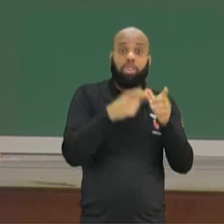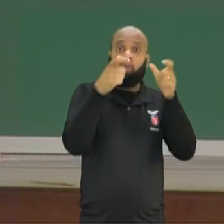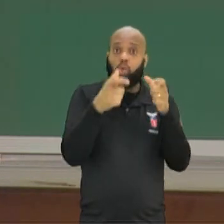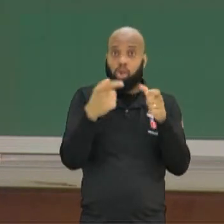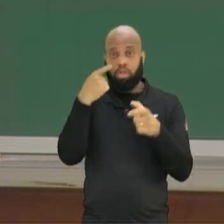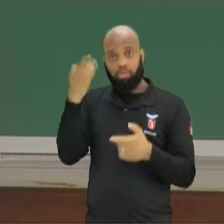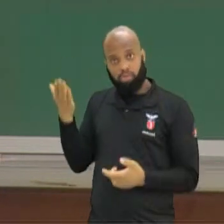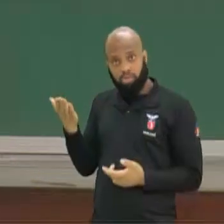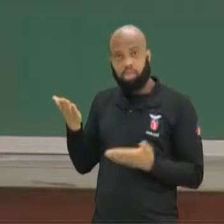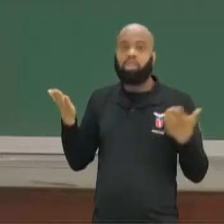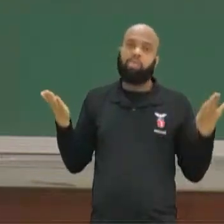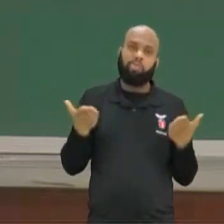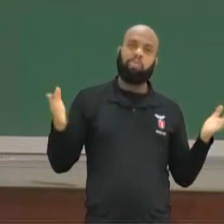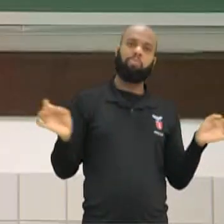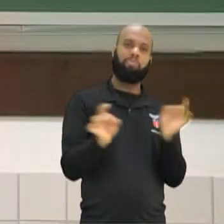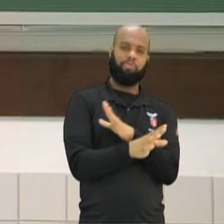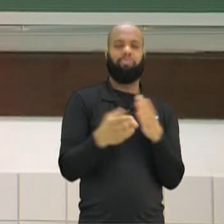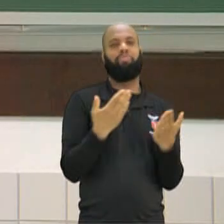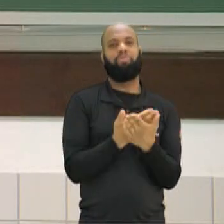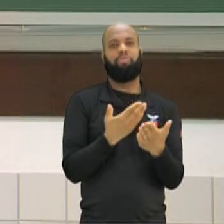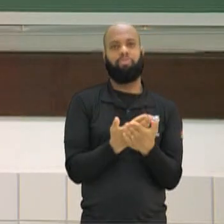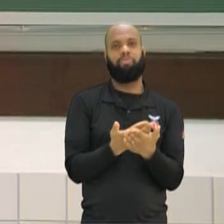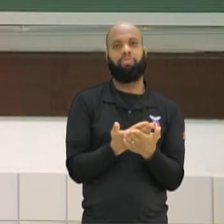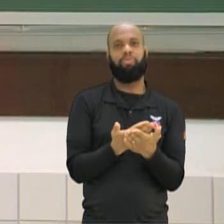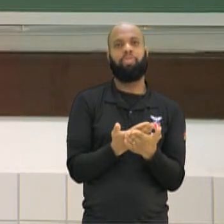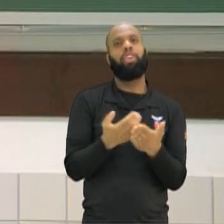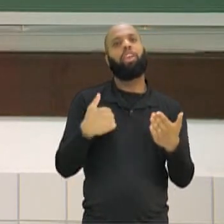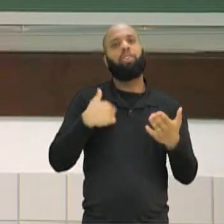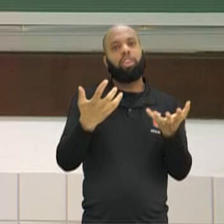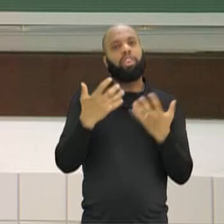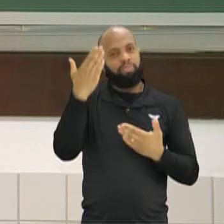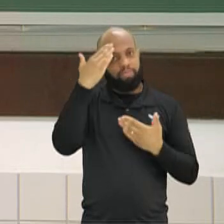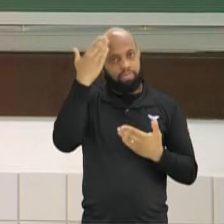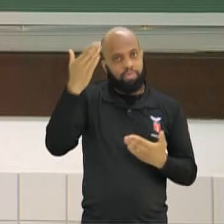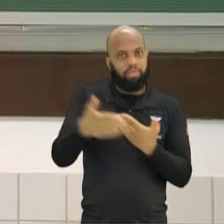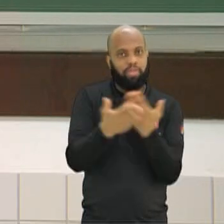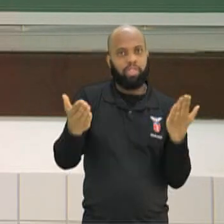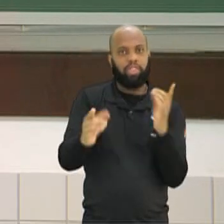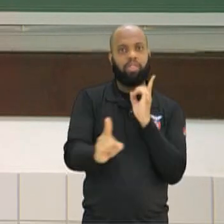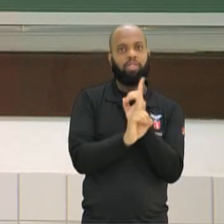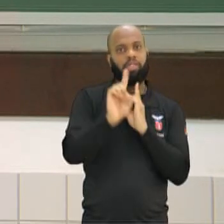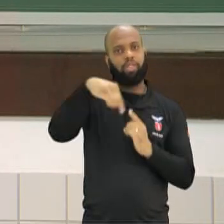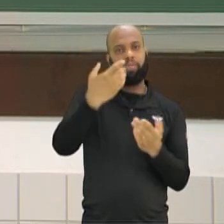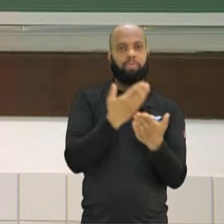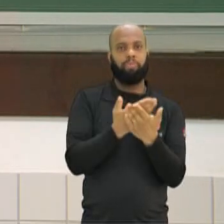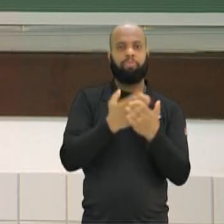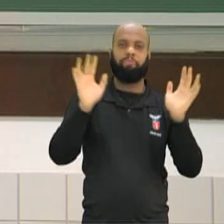E com isso, nós terminamos a nossa aula de hoje. Meu muito obrigado. Até a próxima.